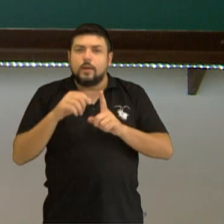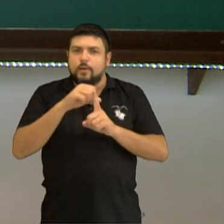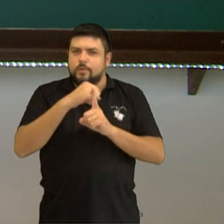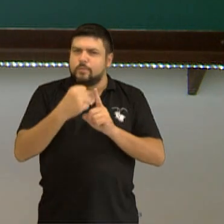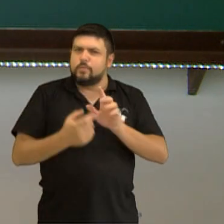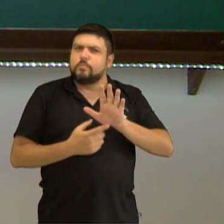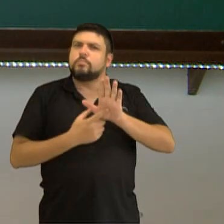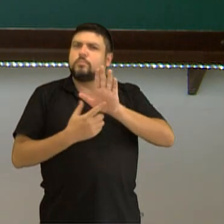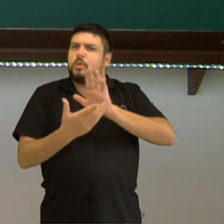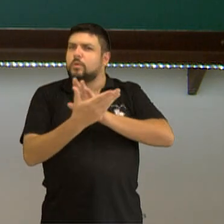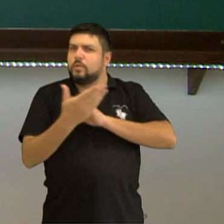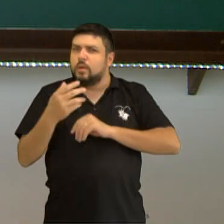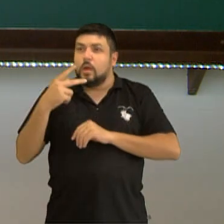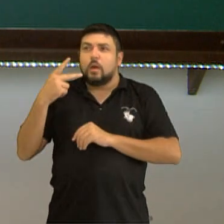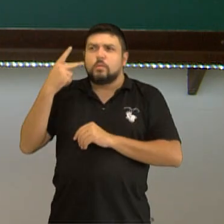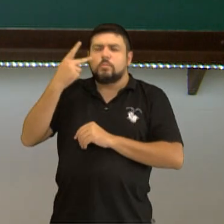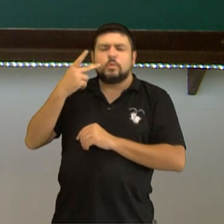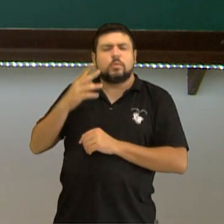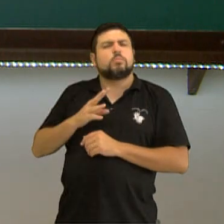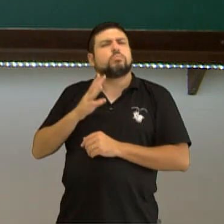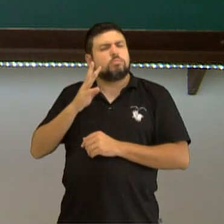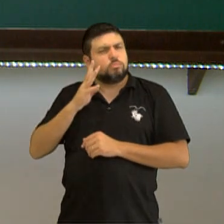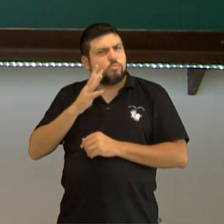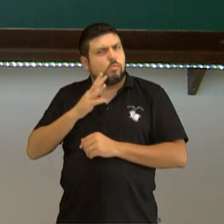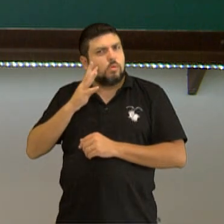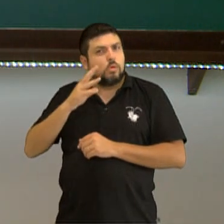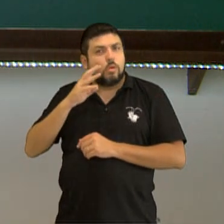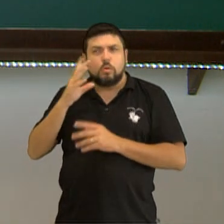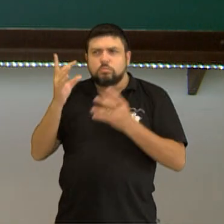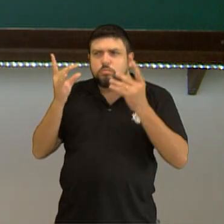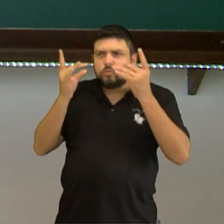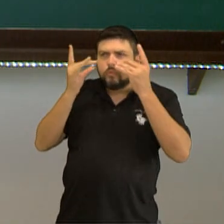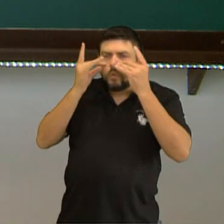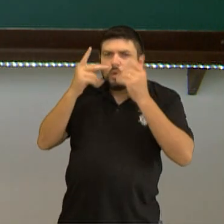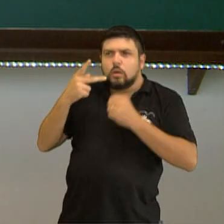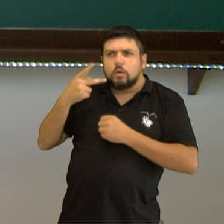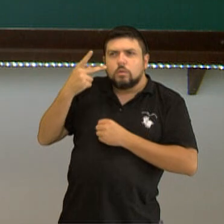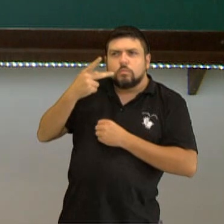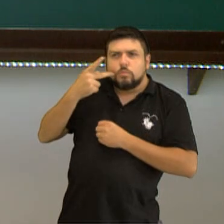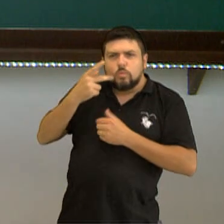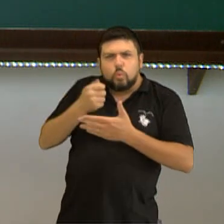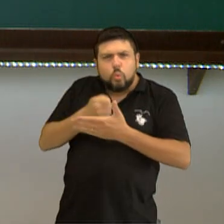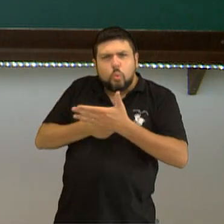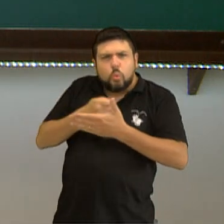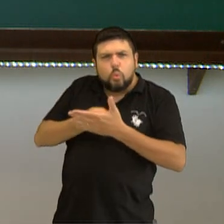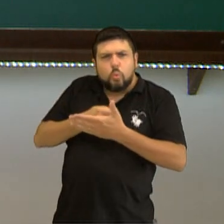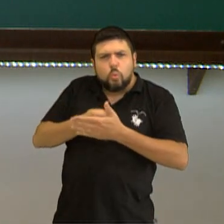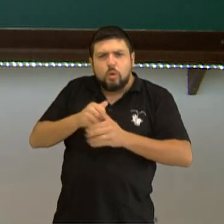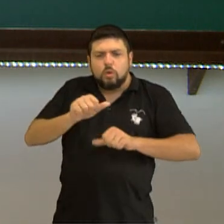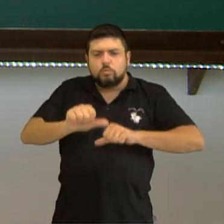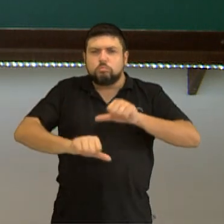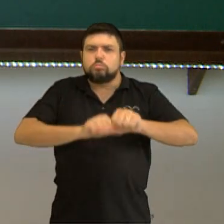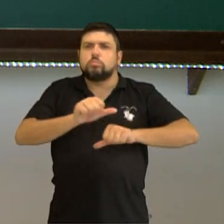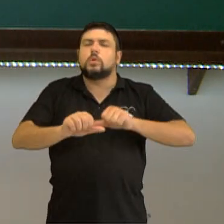política, pessoal, ela é fantástica porque é através da política que as mudanças acontecem. Maravilha?